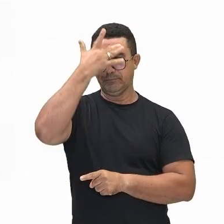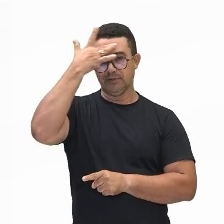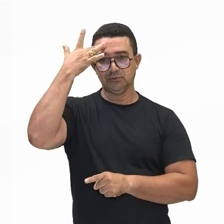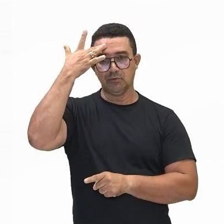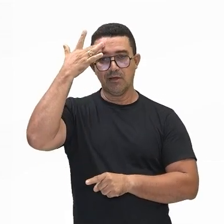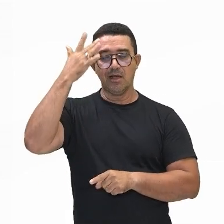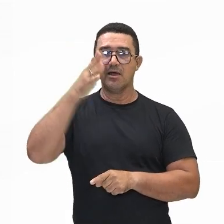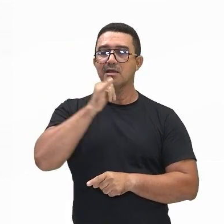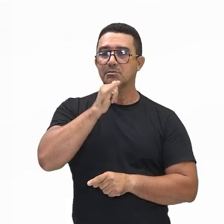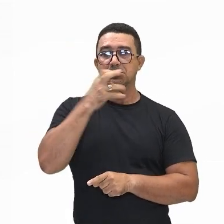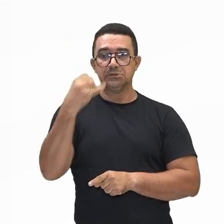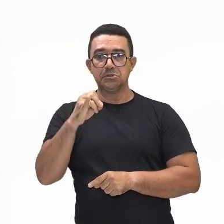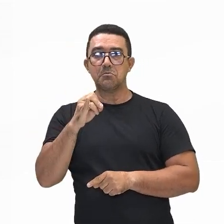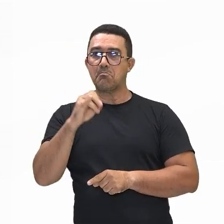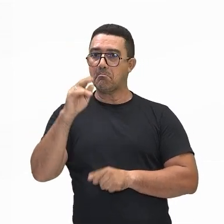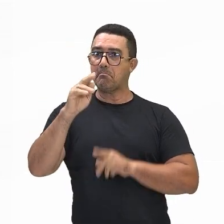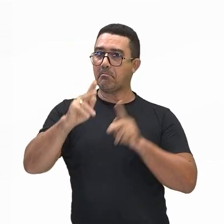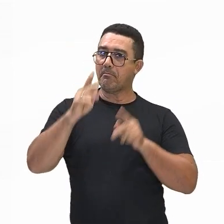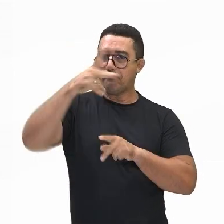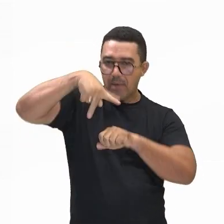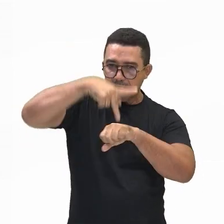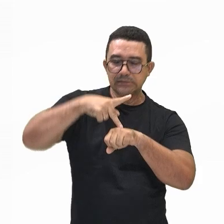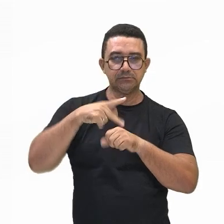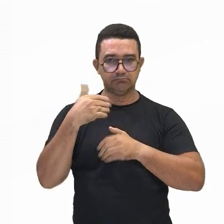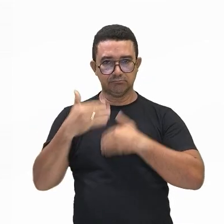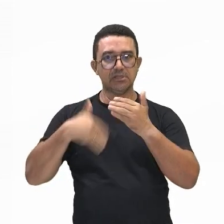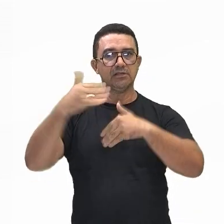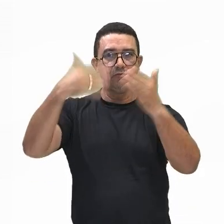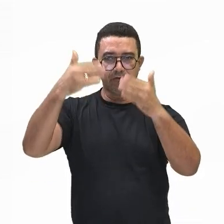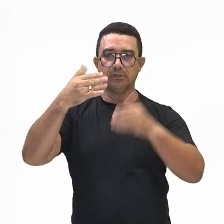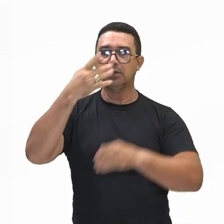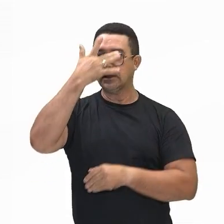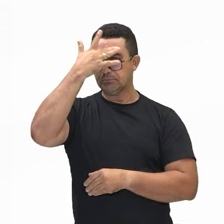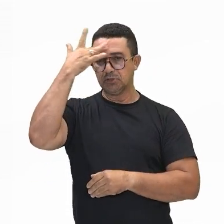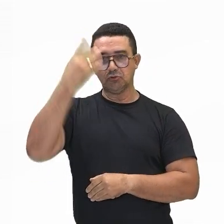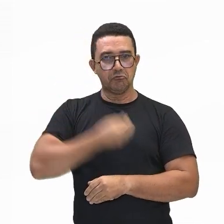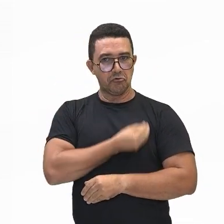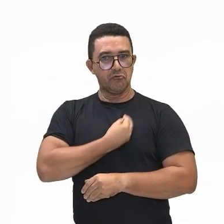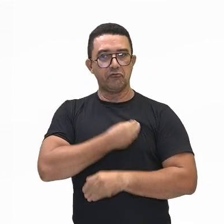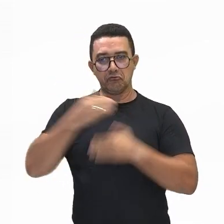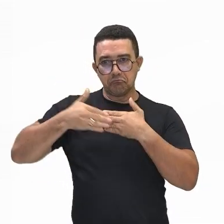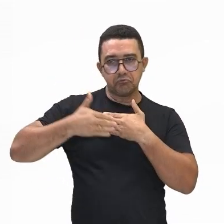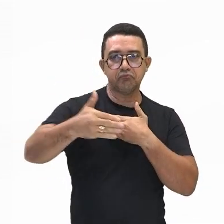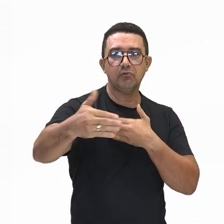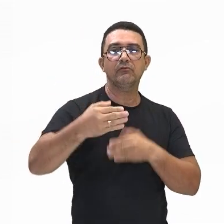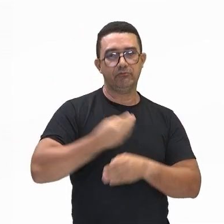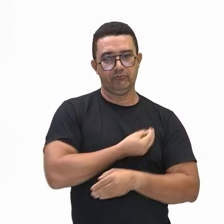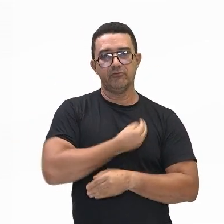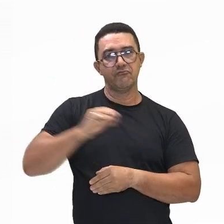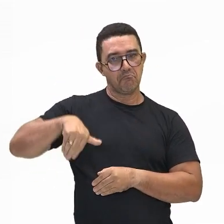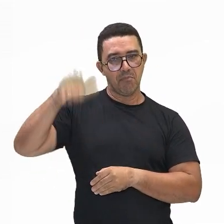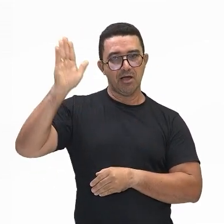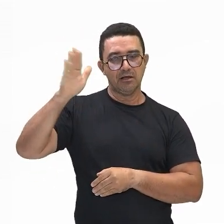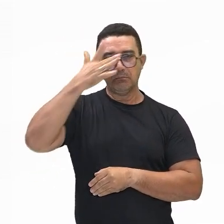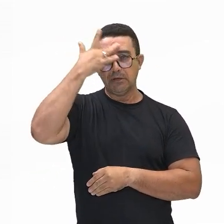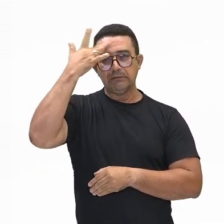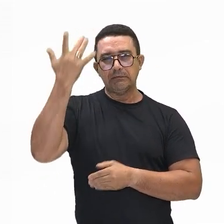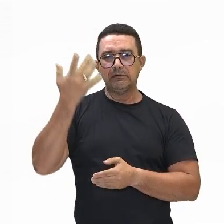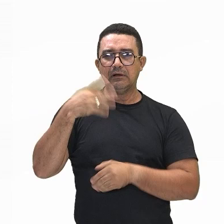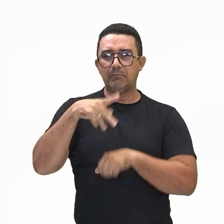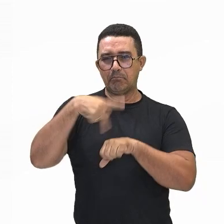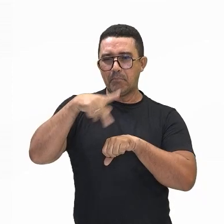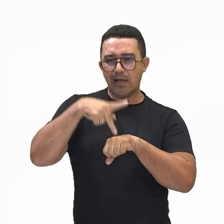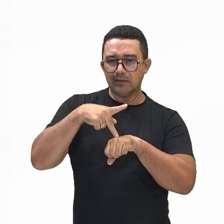se um país é muito desenvolvido, as pessoas elas tendem a viver mais. Quando um país é menos desenvolvido, as pessoas morrem mais cedo, tá